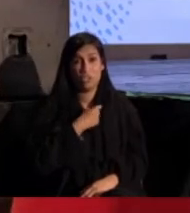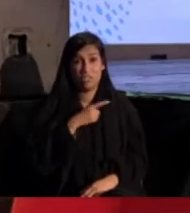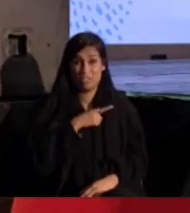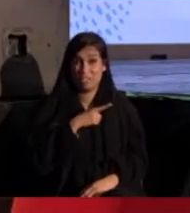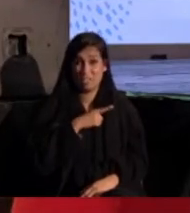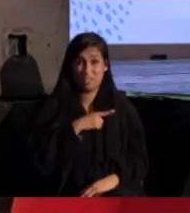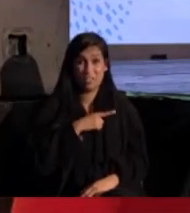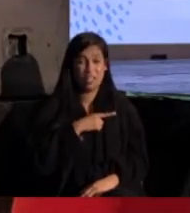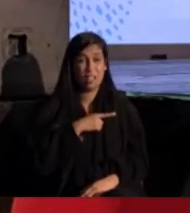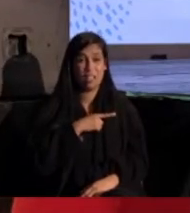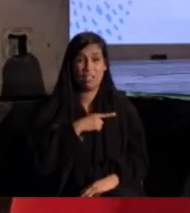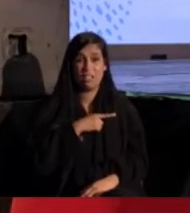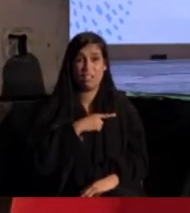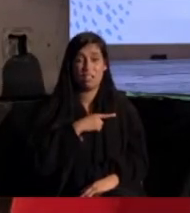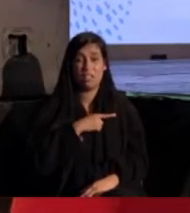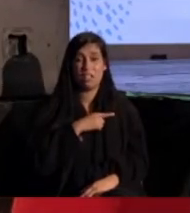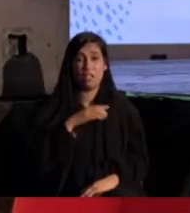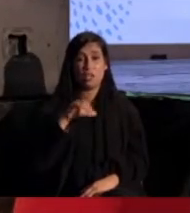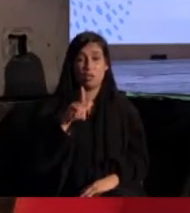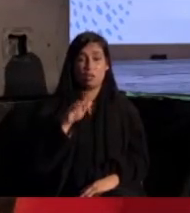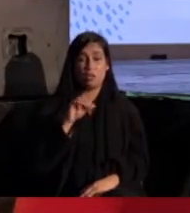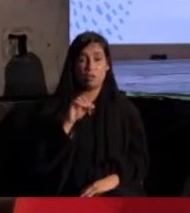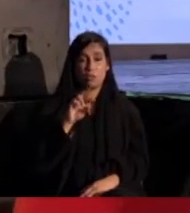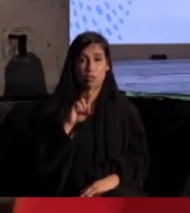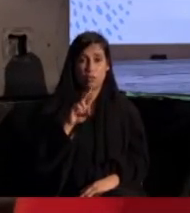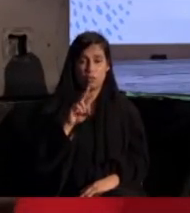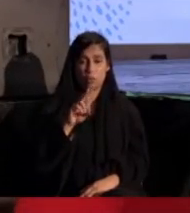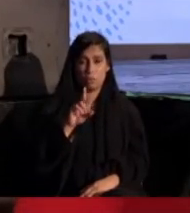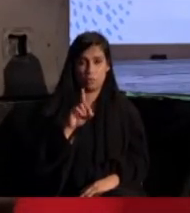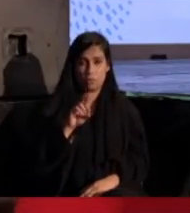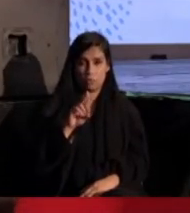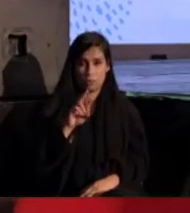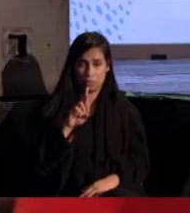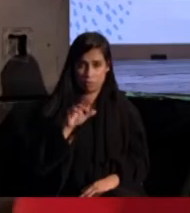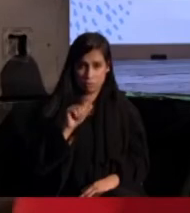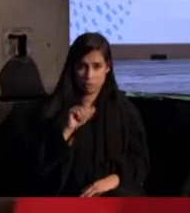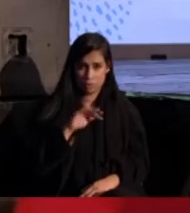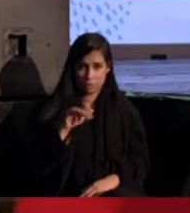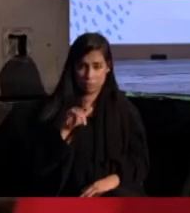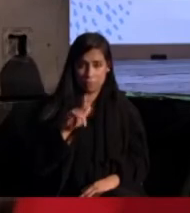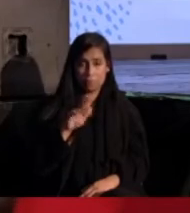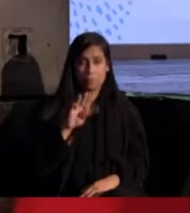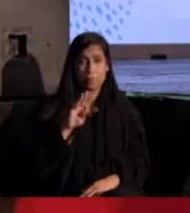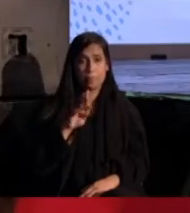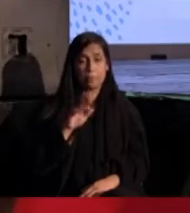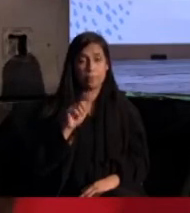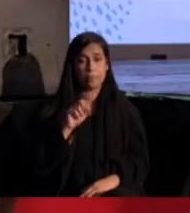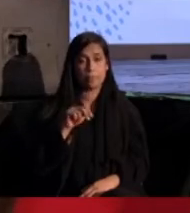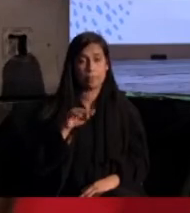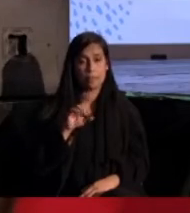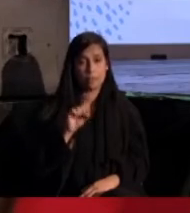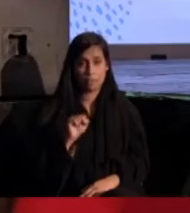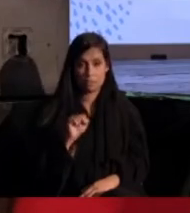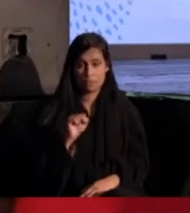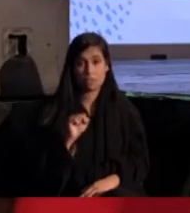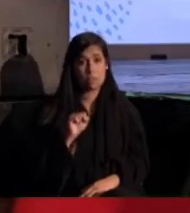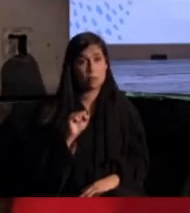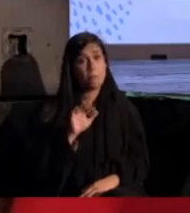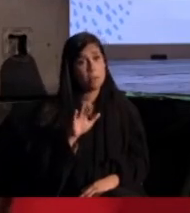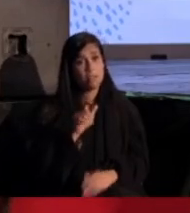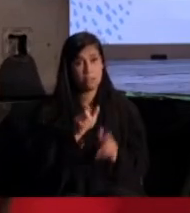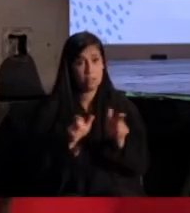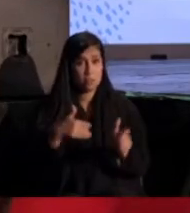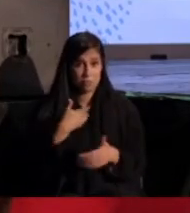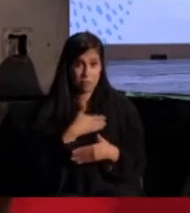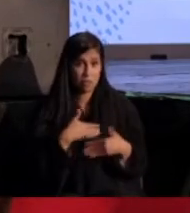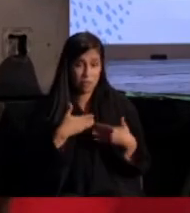e corantes artificiais, né, de algumas redes de fast food, e as pessoas estão lá comendo, aquilo é todo um